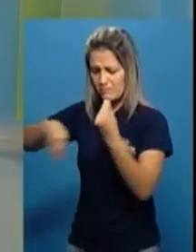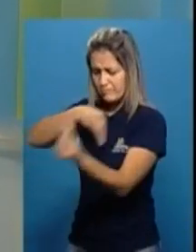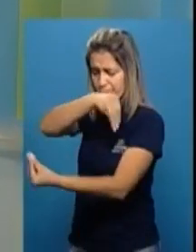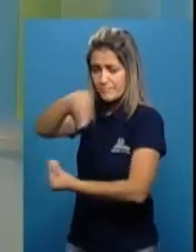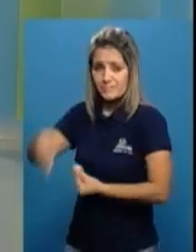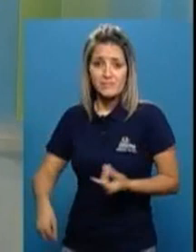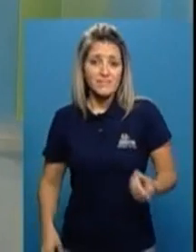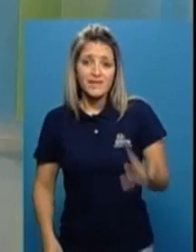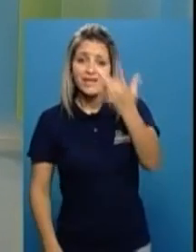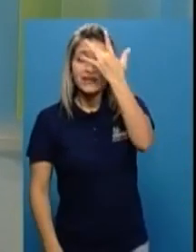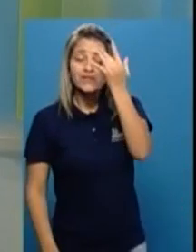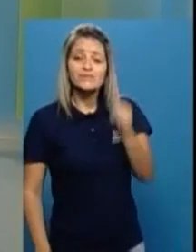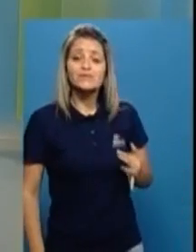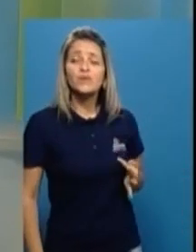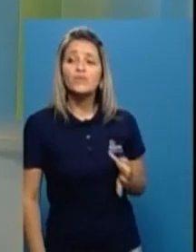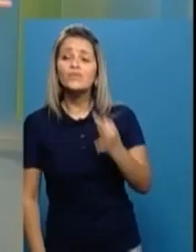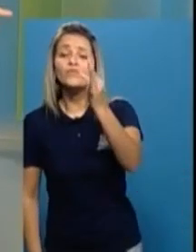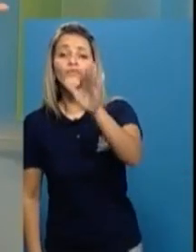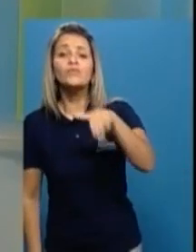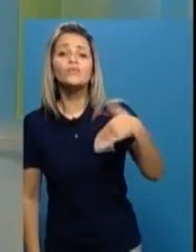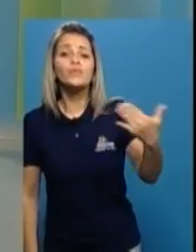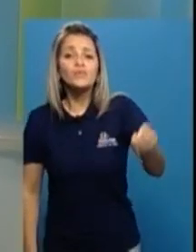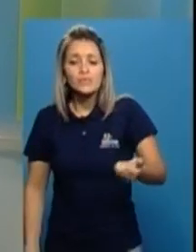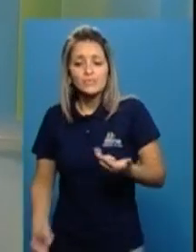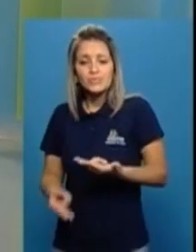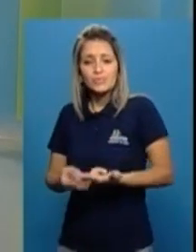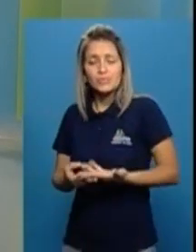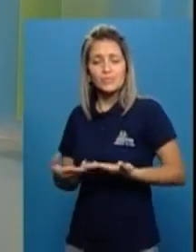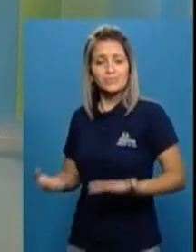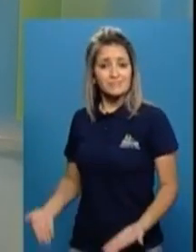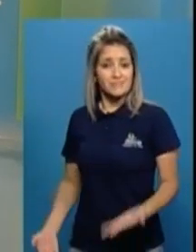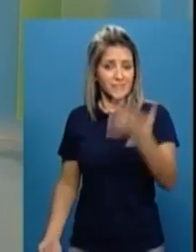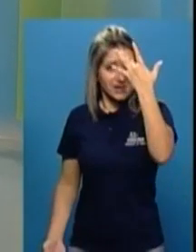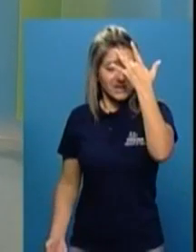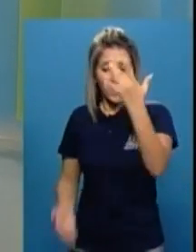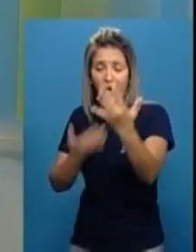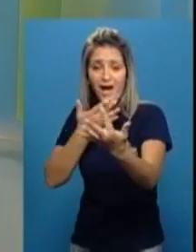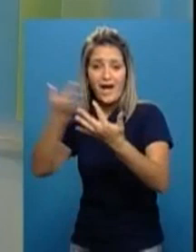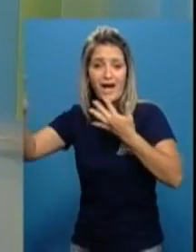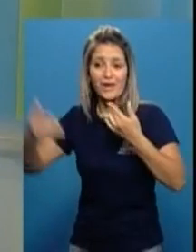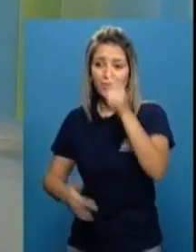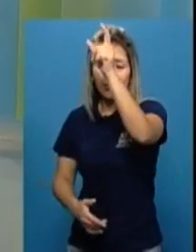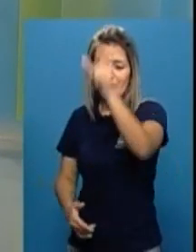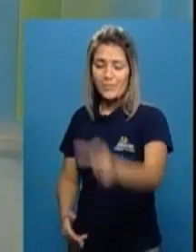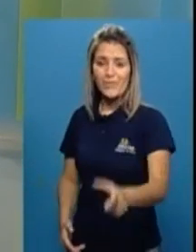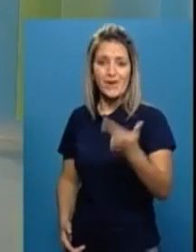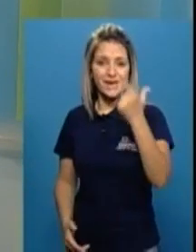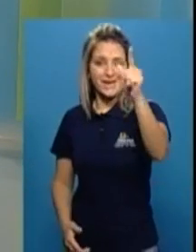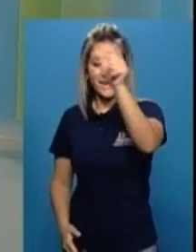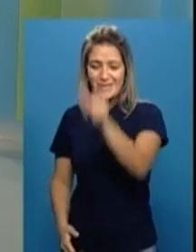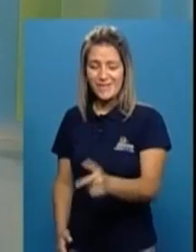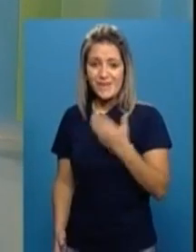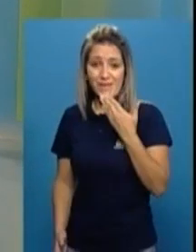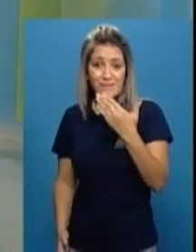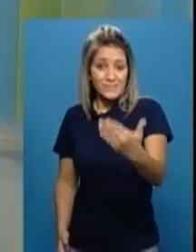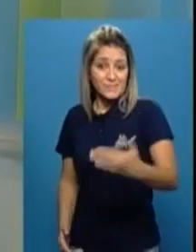não sabe exatamente que tecido ele vai usar para o próximo cliente, que cor. Isso vai depender do pedido do